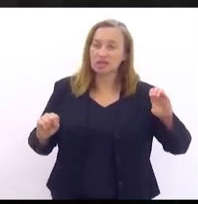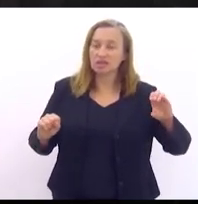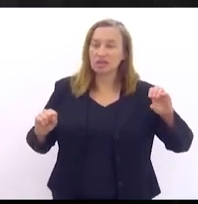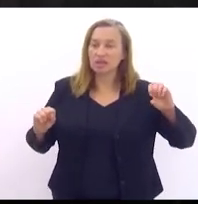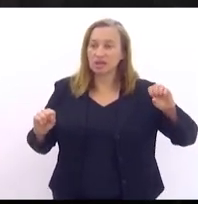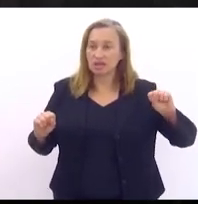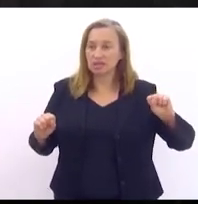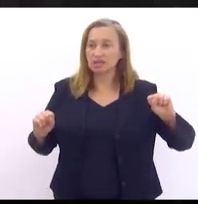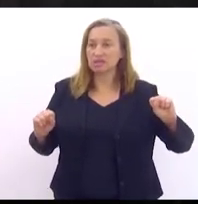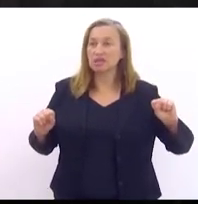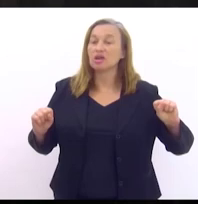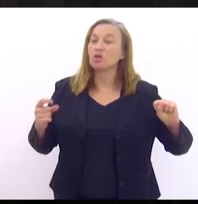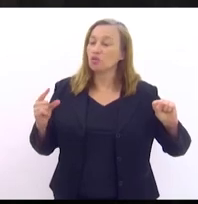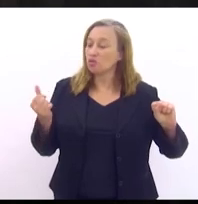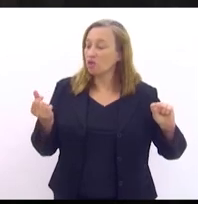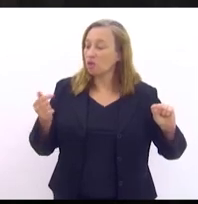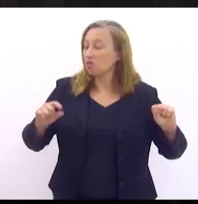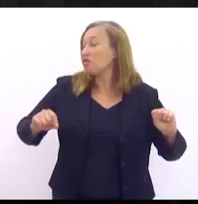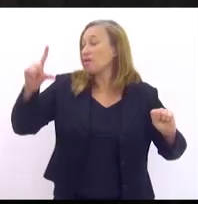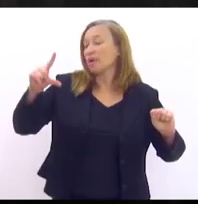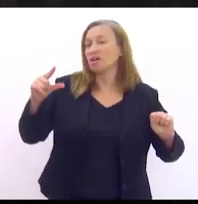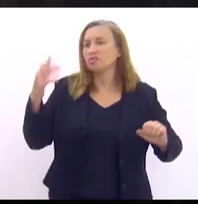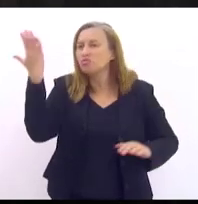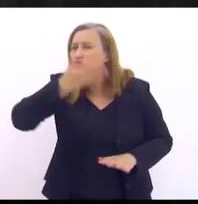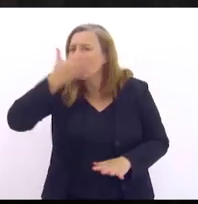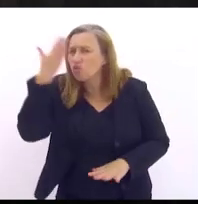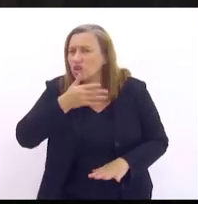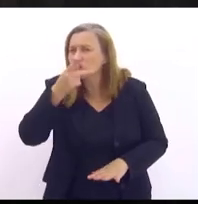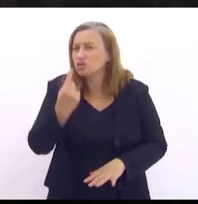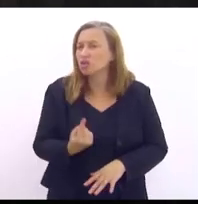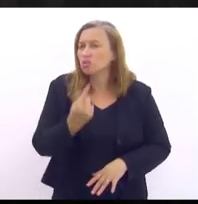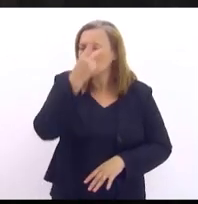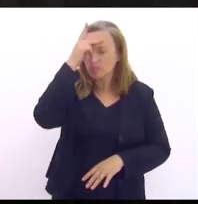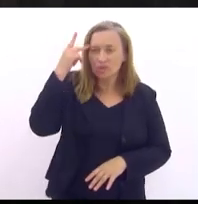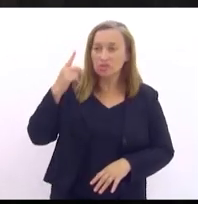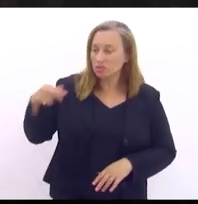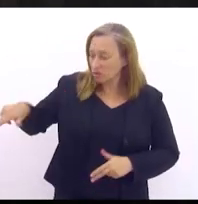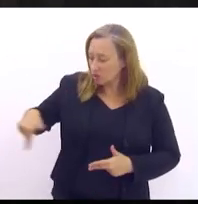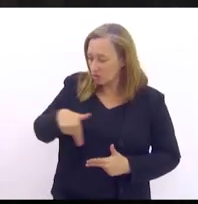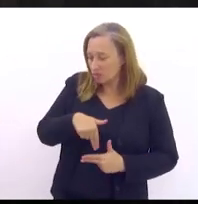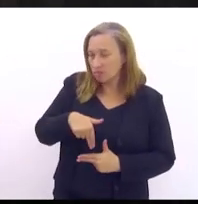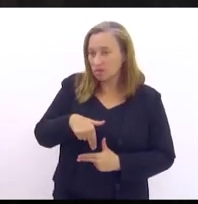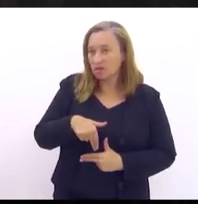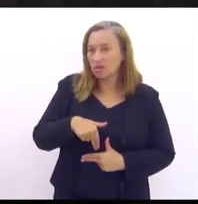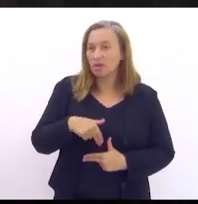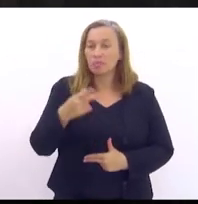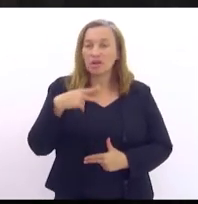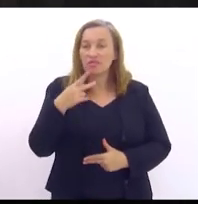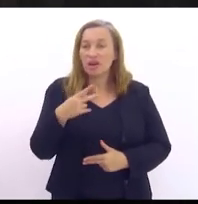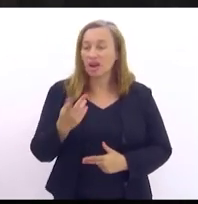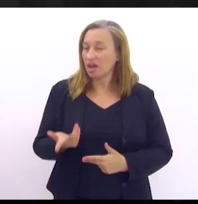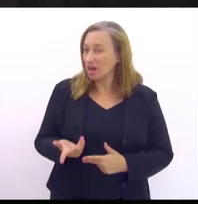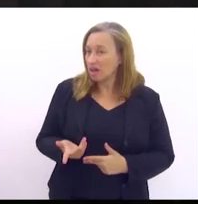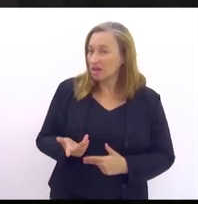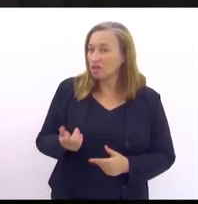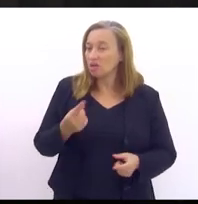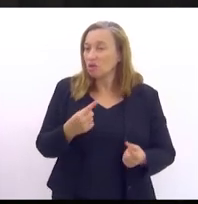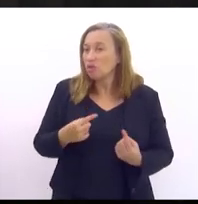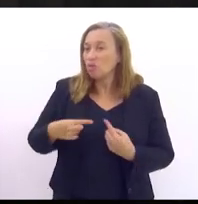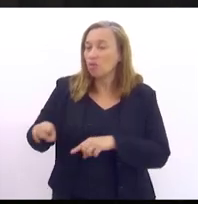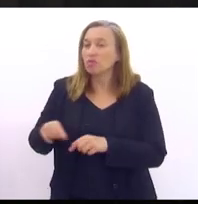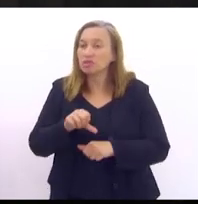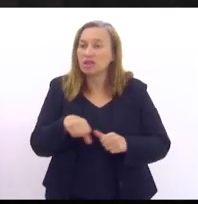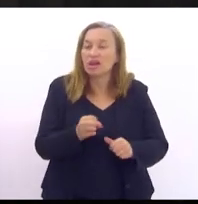tributária. E eu não venho aqui, vejo ninguém aqui subir no púlpito para fazer discurso contra a